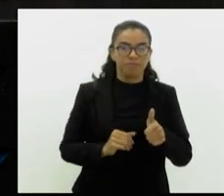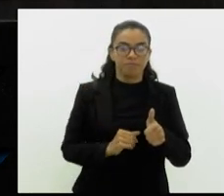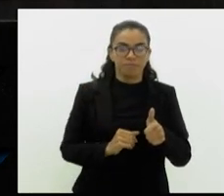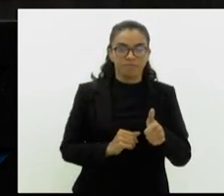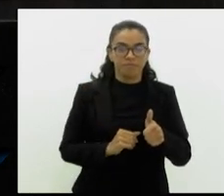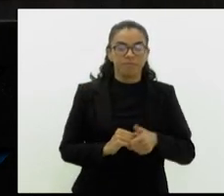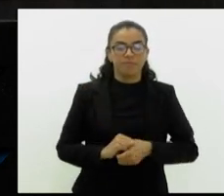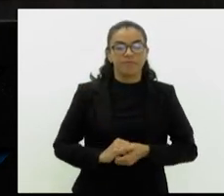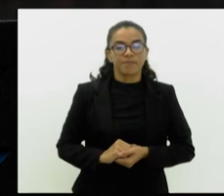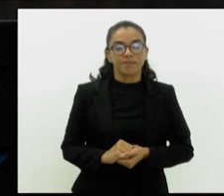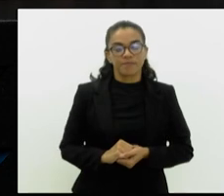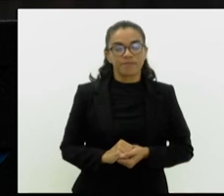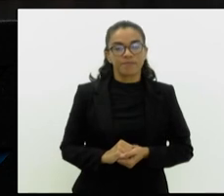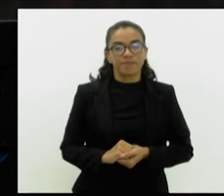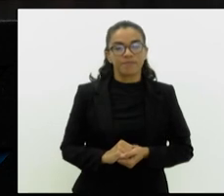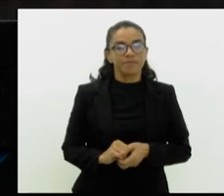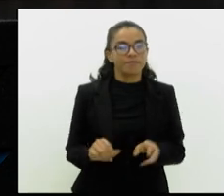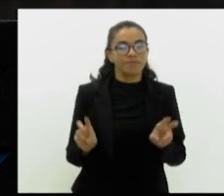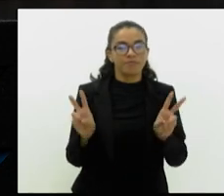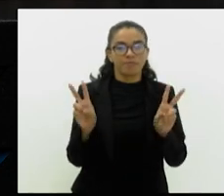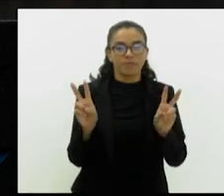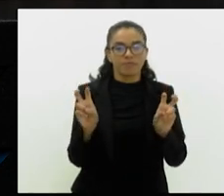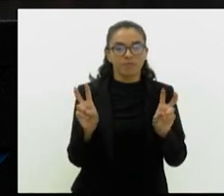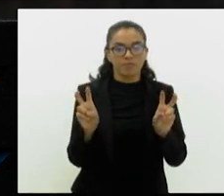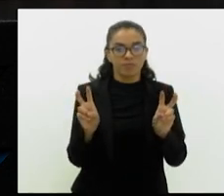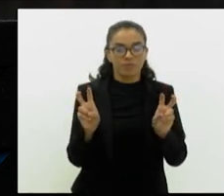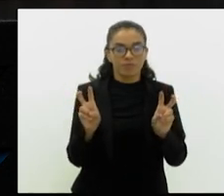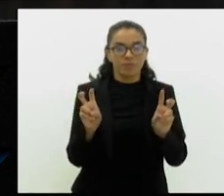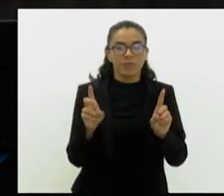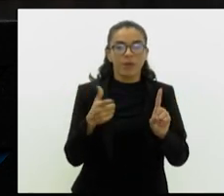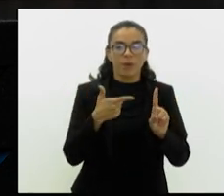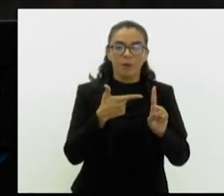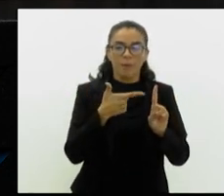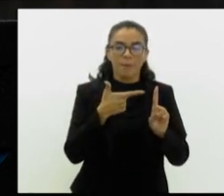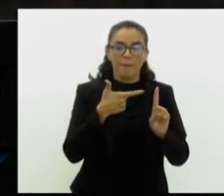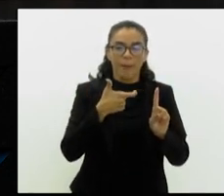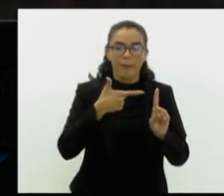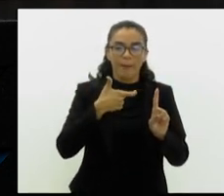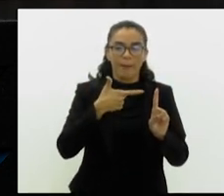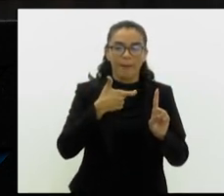relevante que é o assassinato